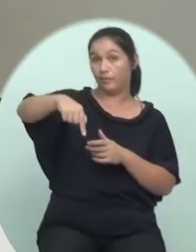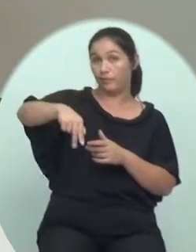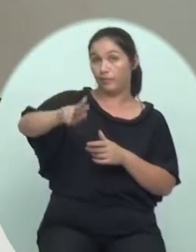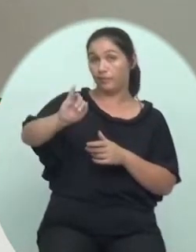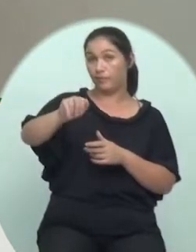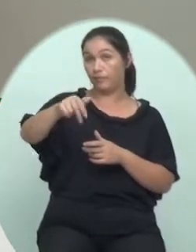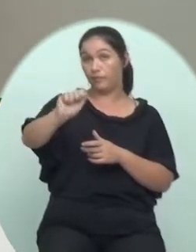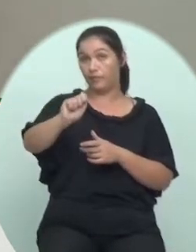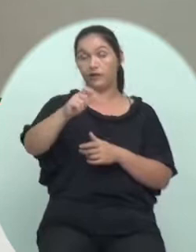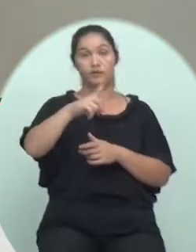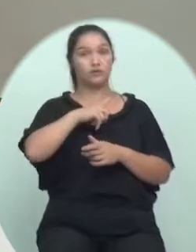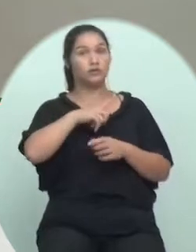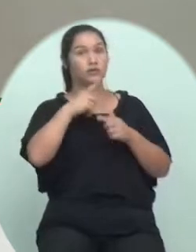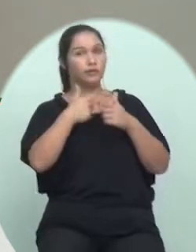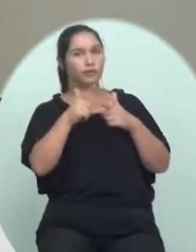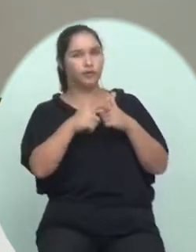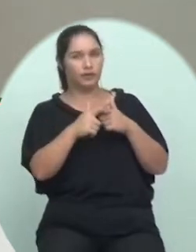problema